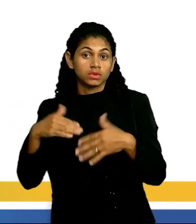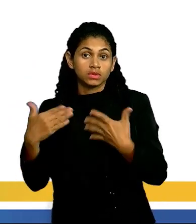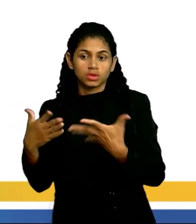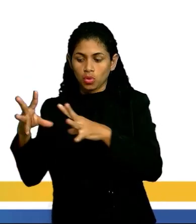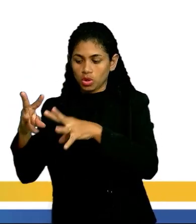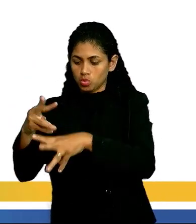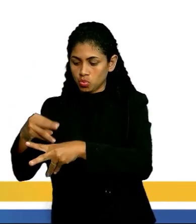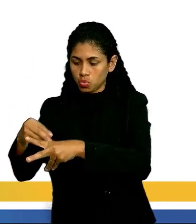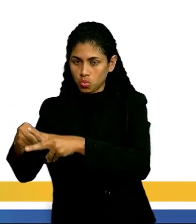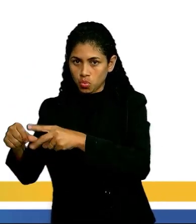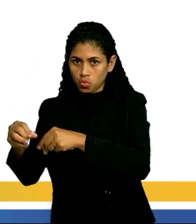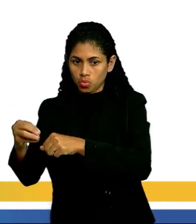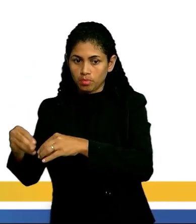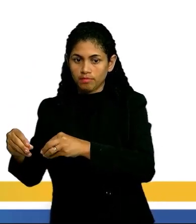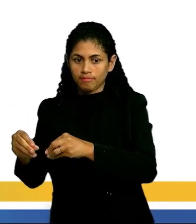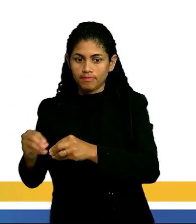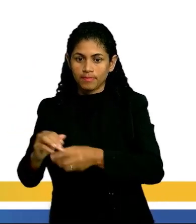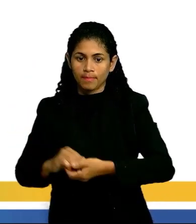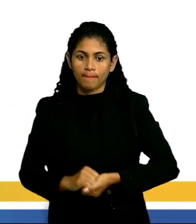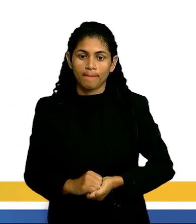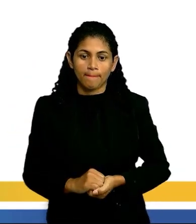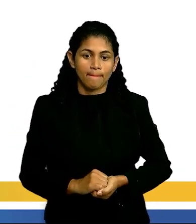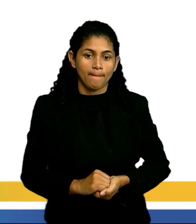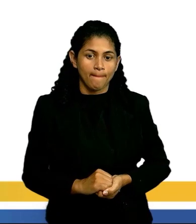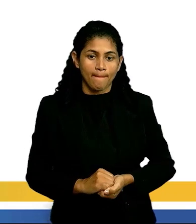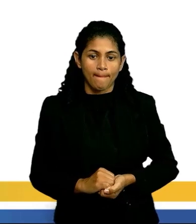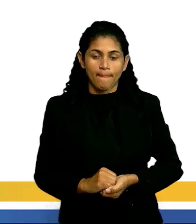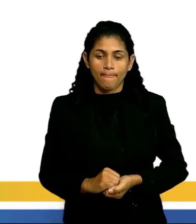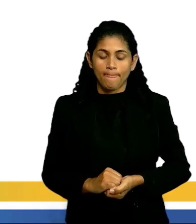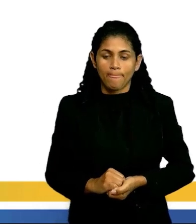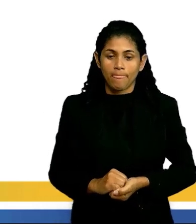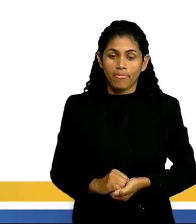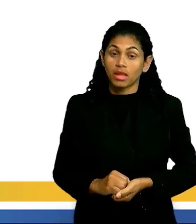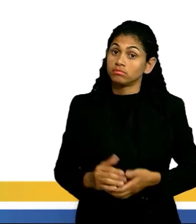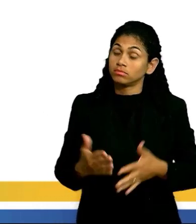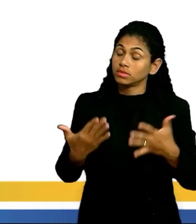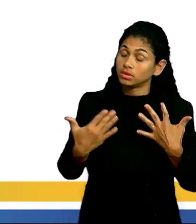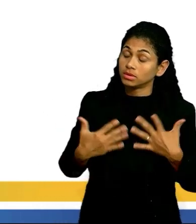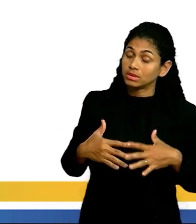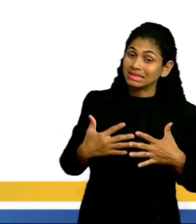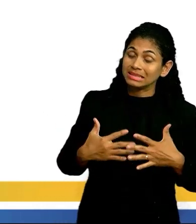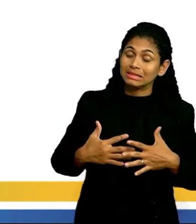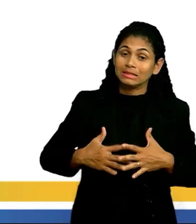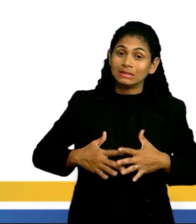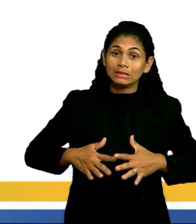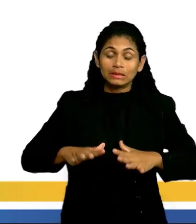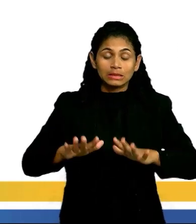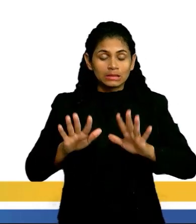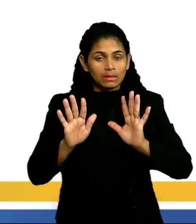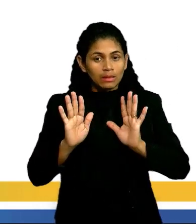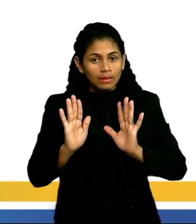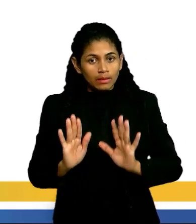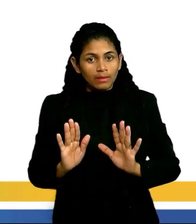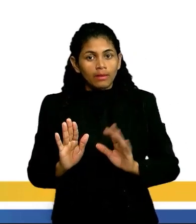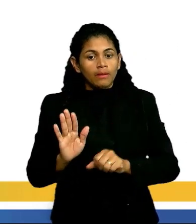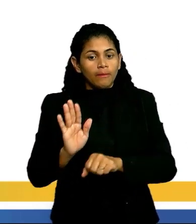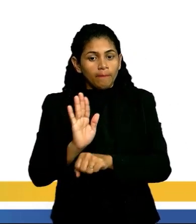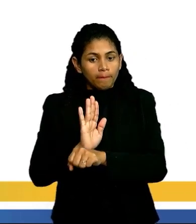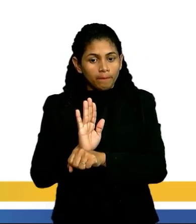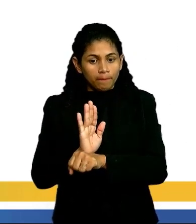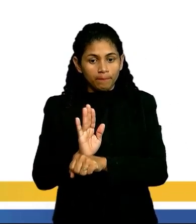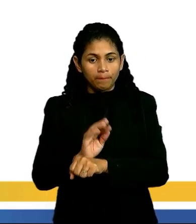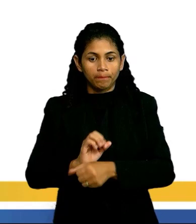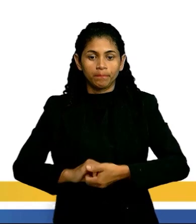oxidante. Perfeito? Tudo bem? Então, é tranquilo, tá? Quem oxida, agente redutor, e